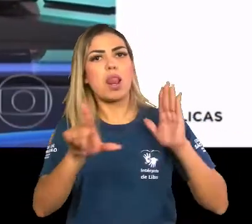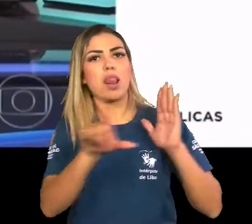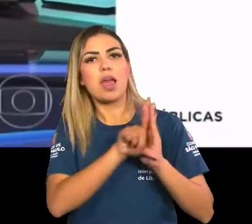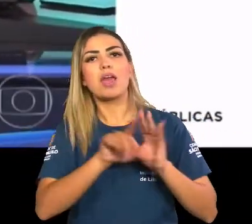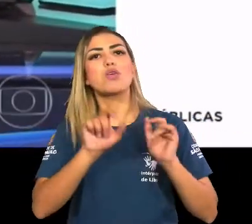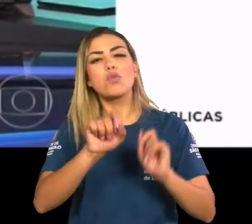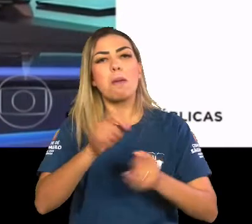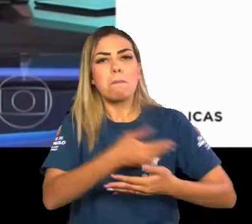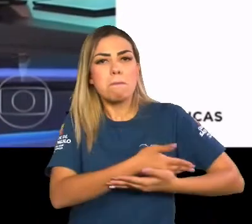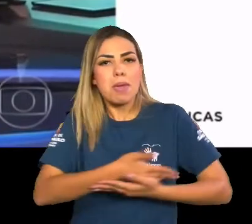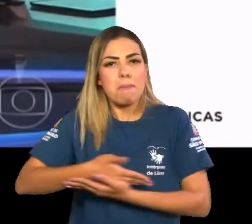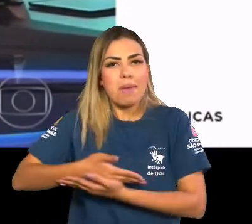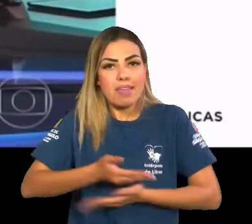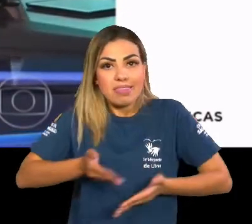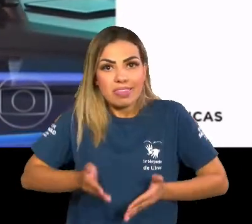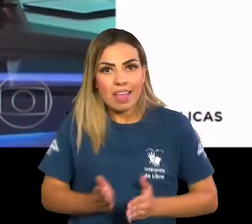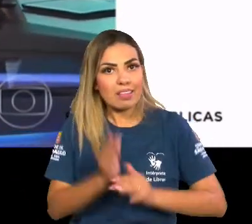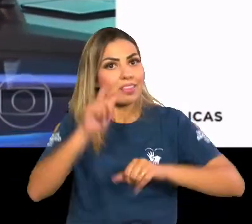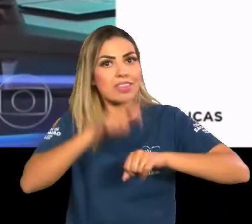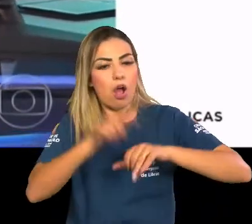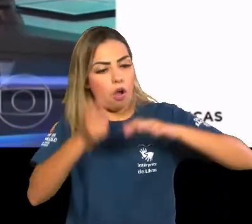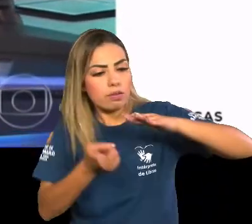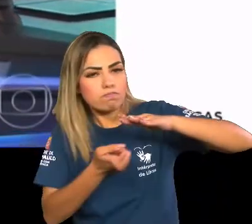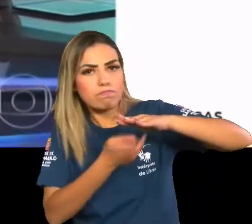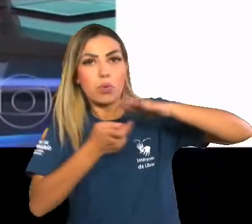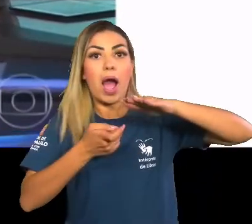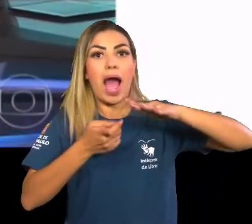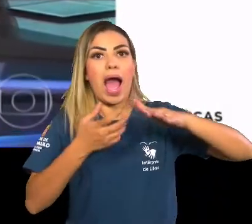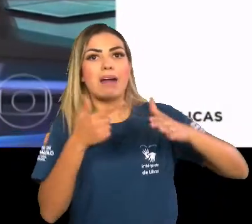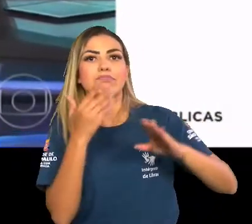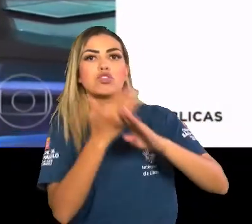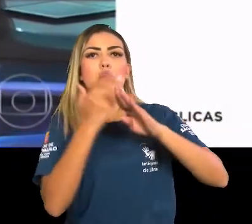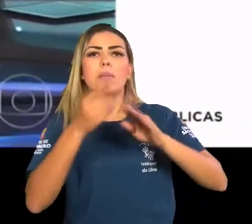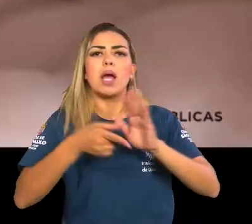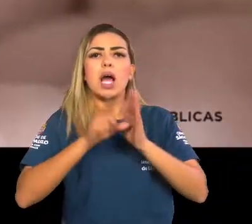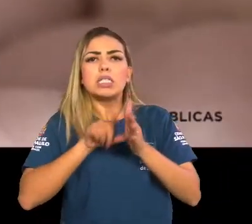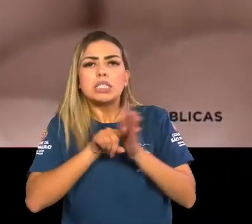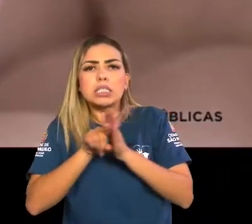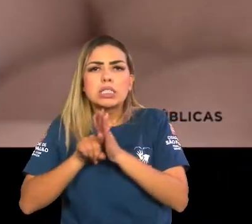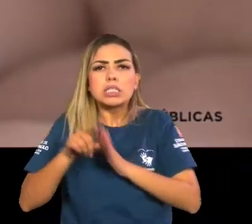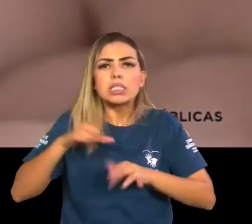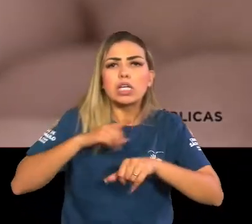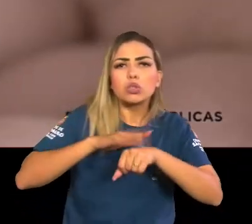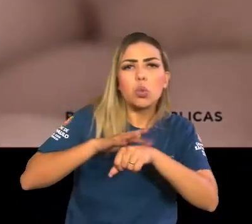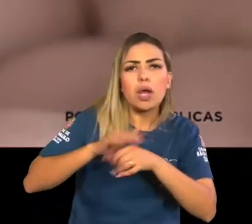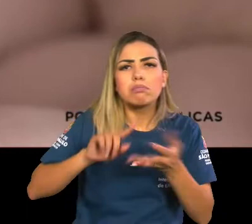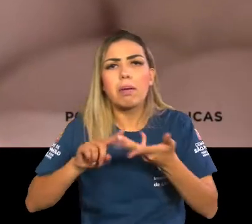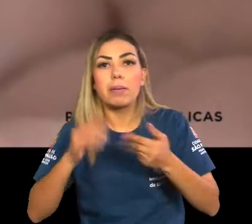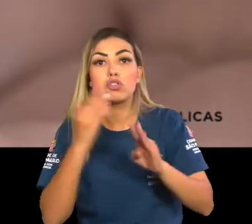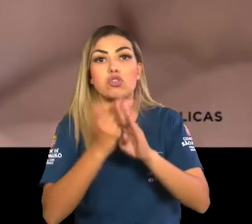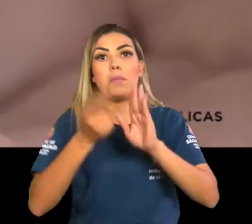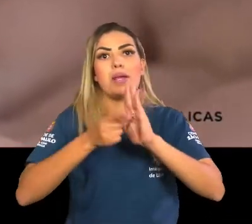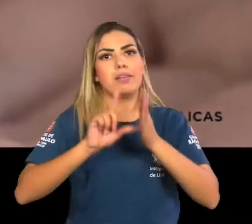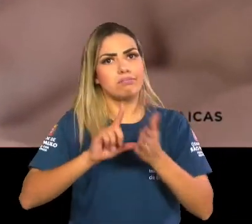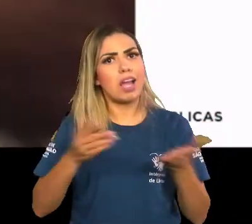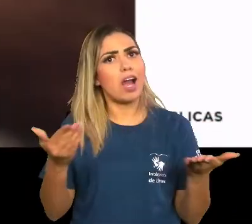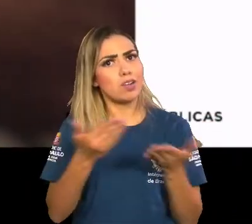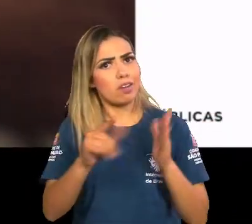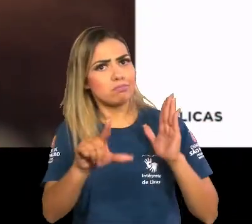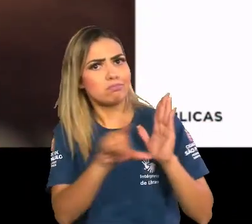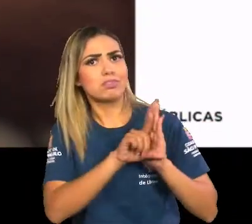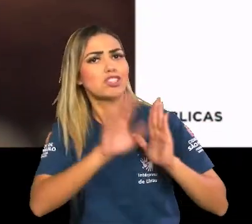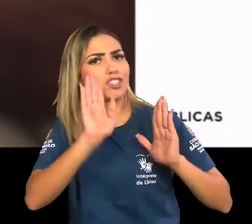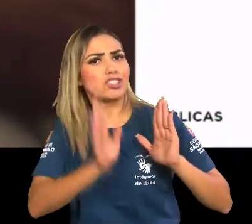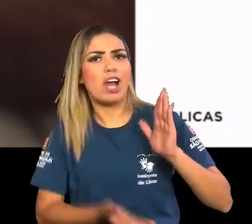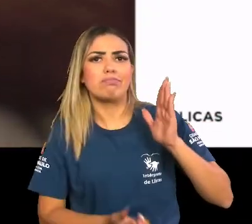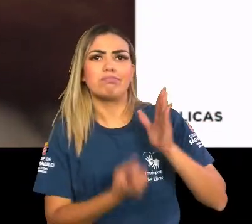de doenças diagnosticadas no teste do pezinho do SUS. A conquista foi o ponto alto de uma longa